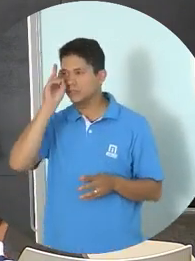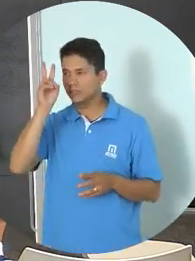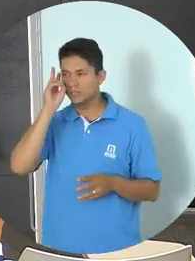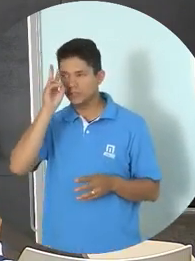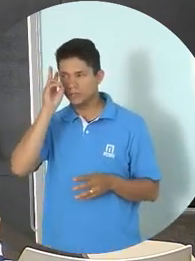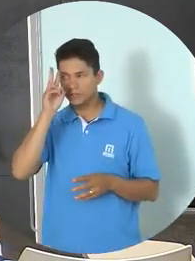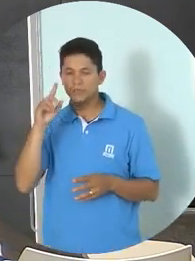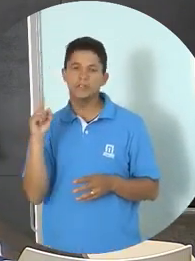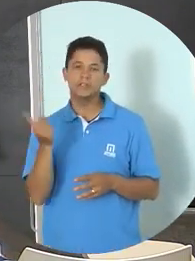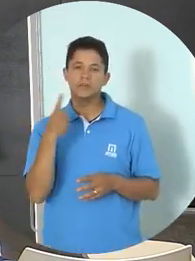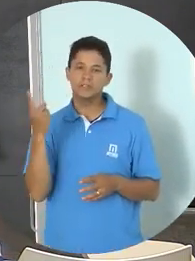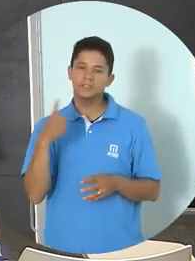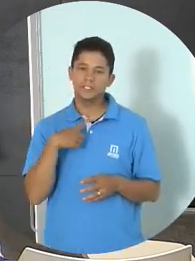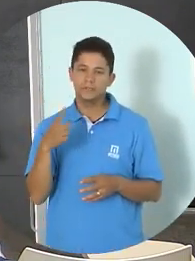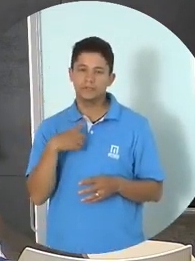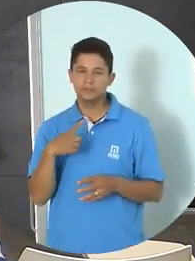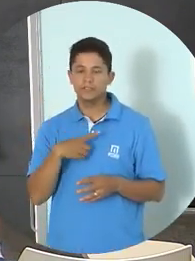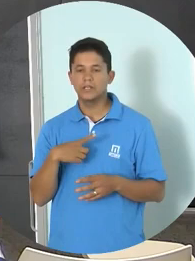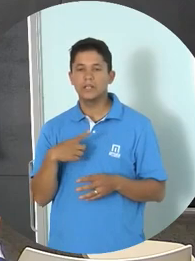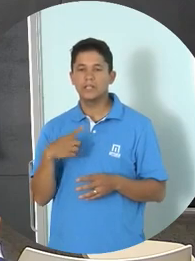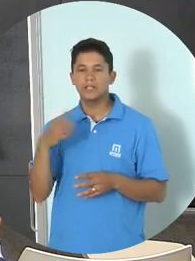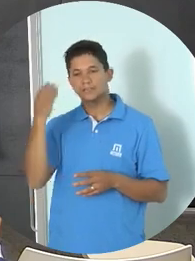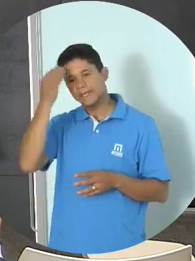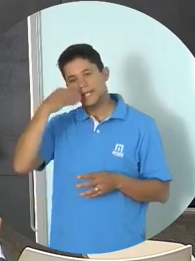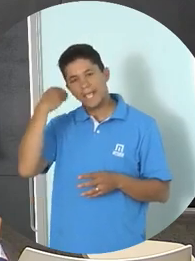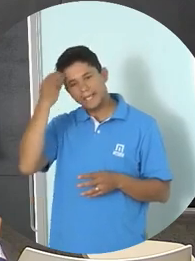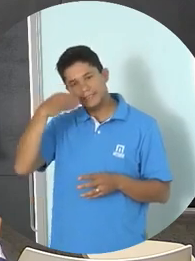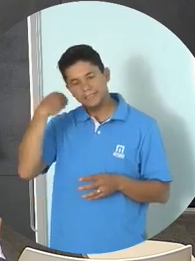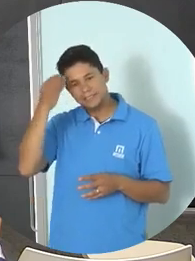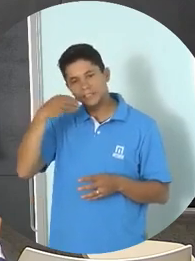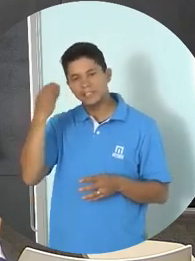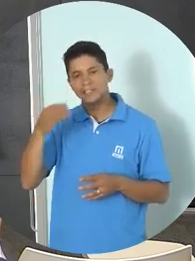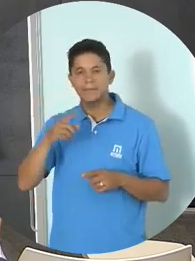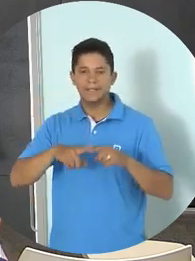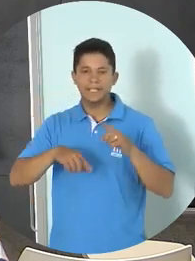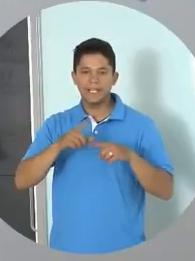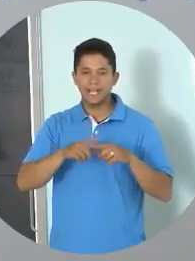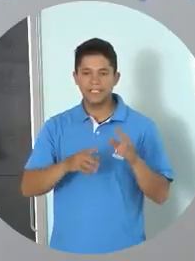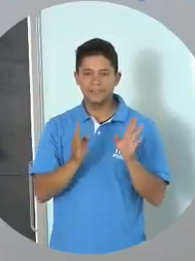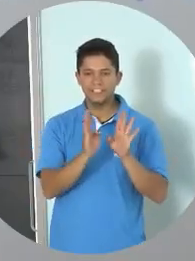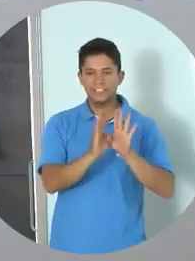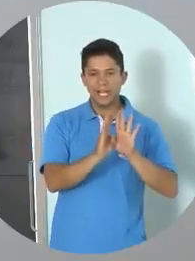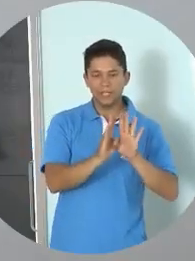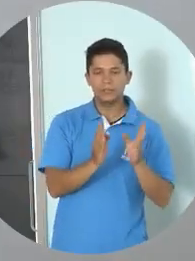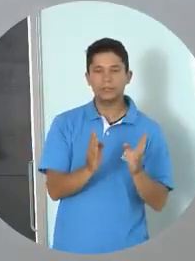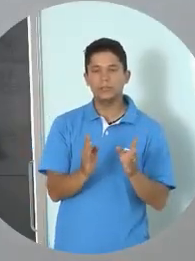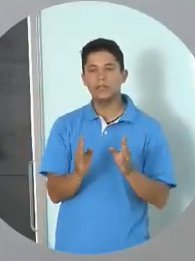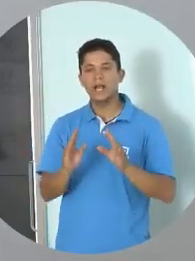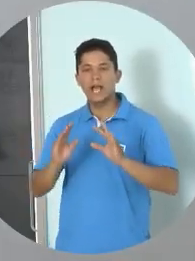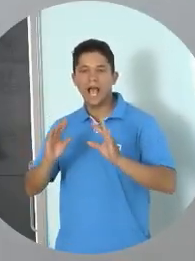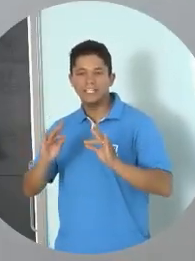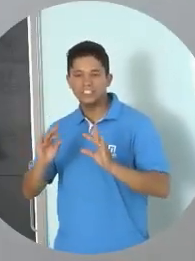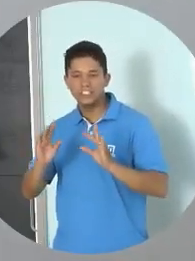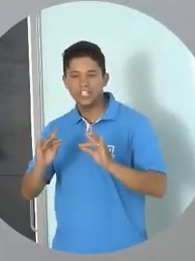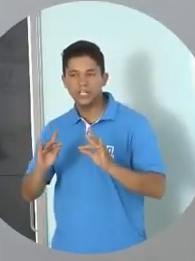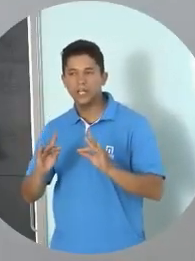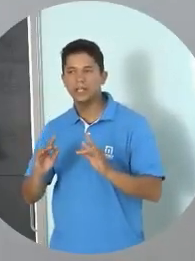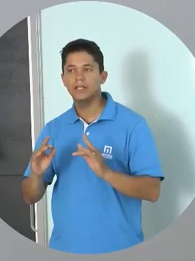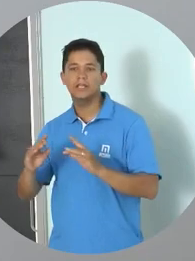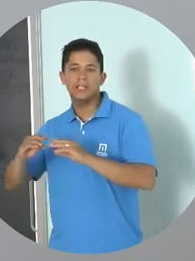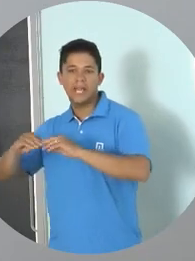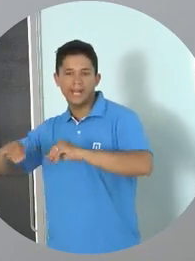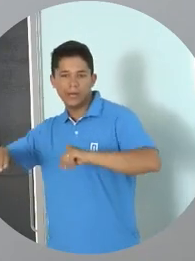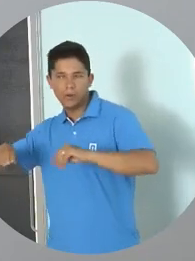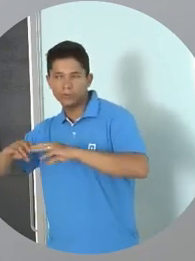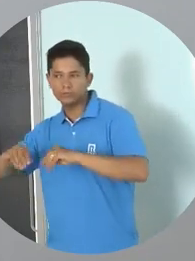nós temos já um lastro de experiência em materiais que são mais fechados, argilas, e materiais mais arenosos. Como